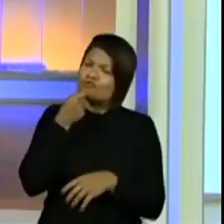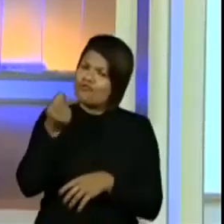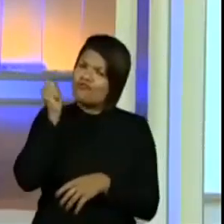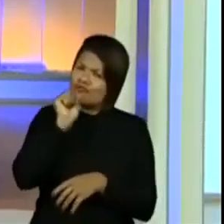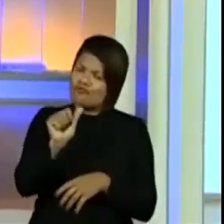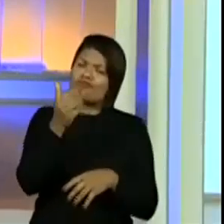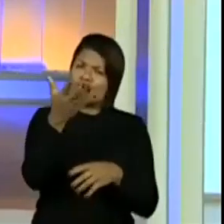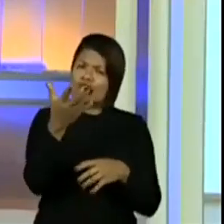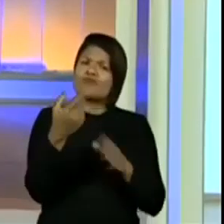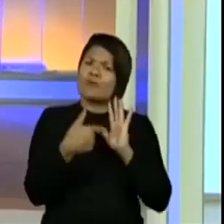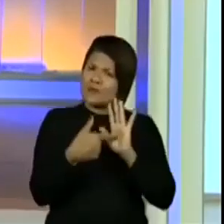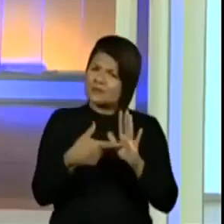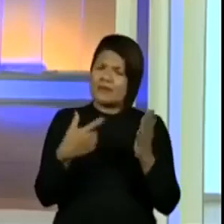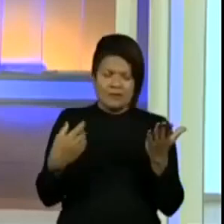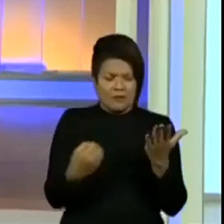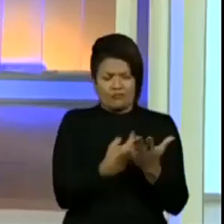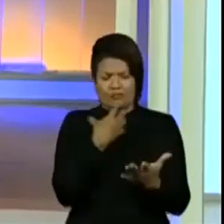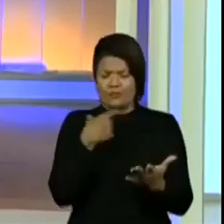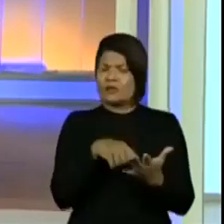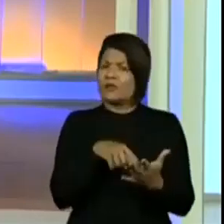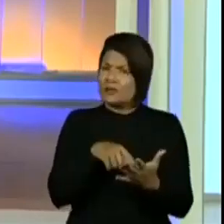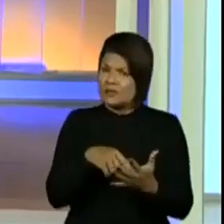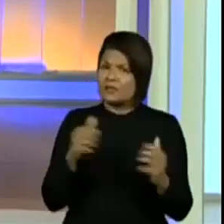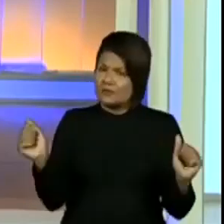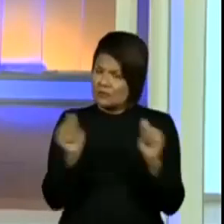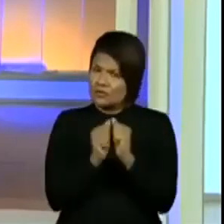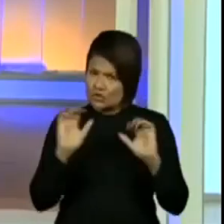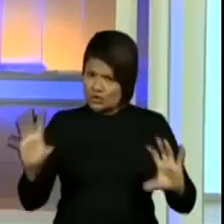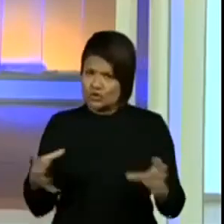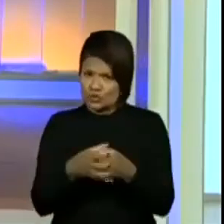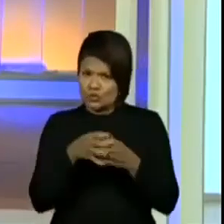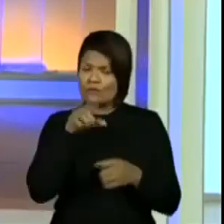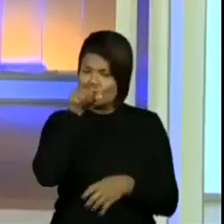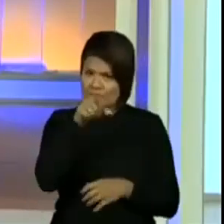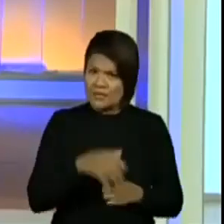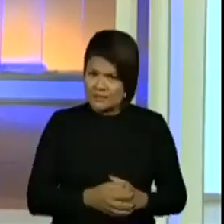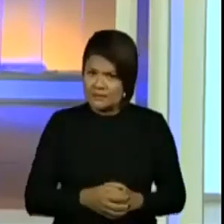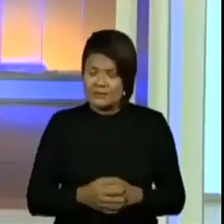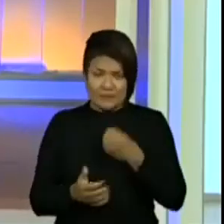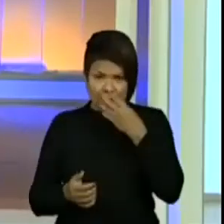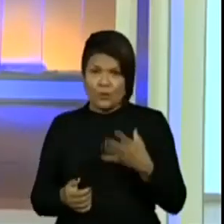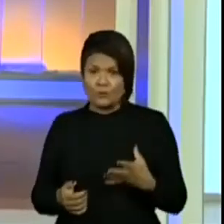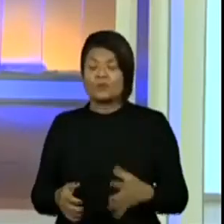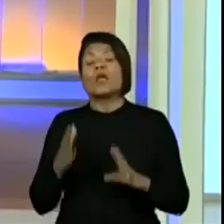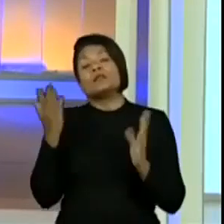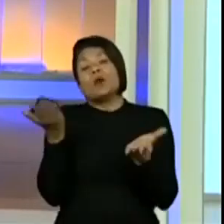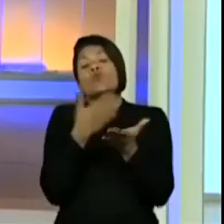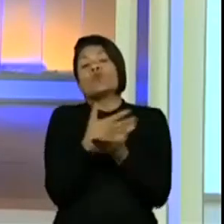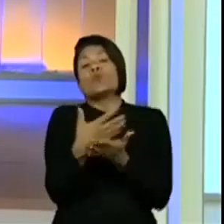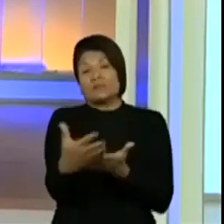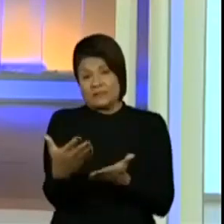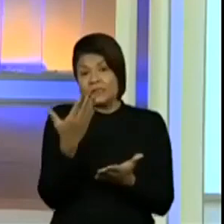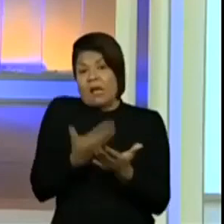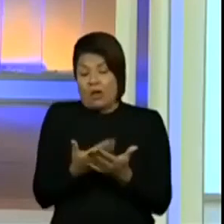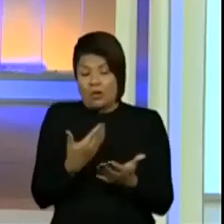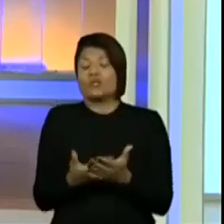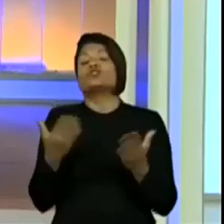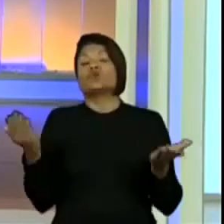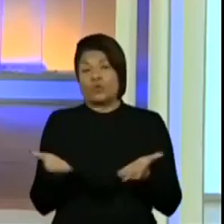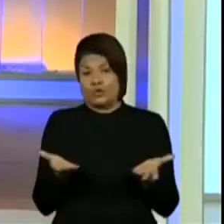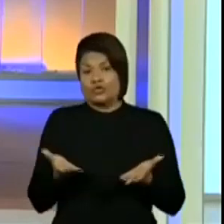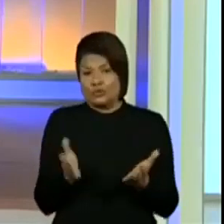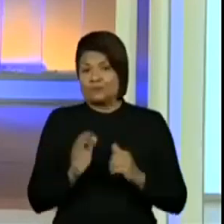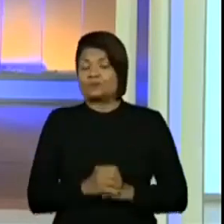molecada, pois o nosso rolê sempre tem que ser junto com vocês. Vamos lá. Começando a nossa aula de hoje, então,